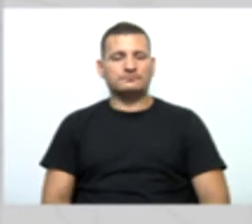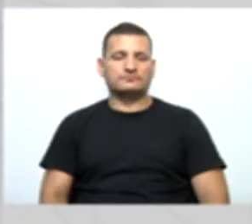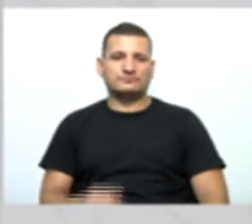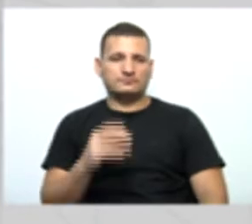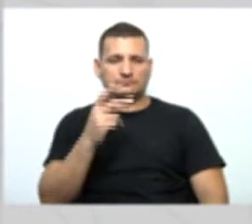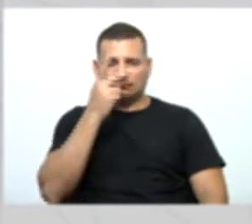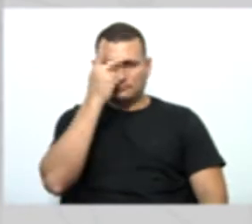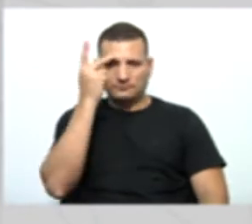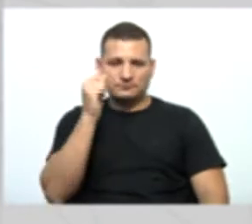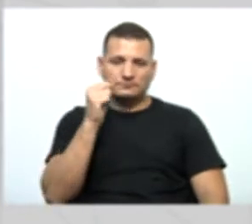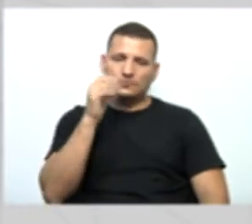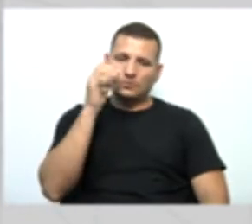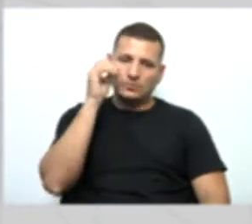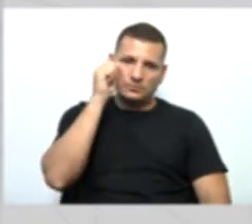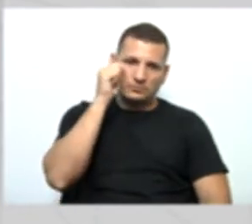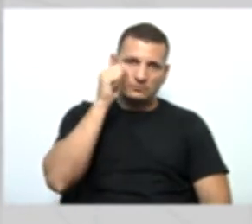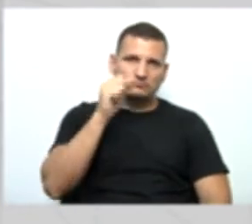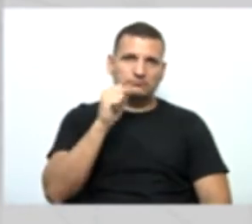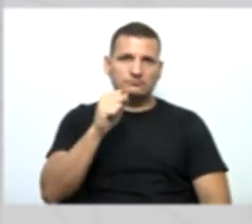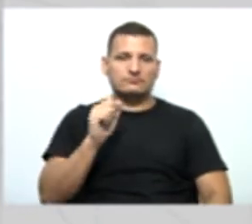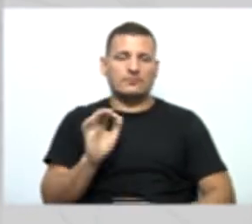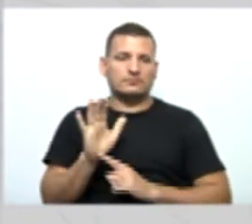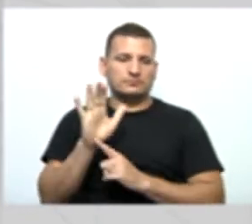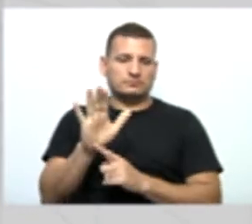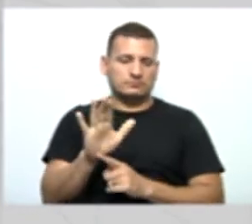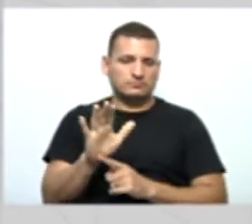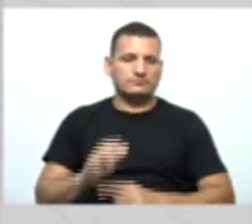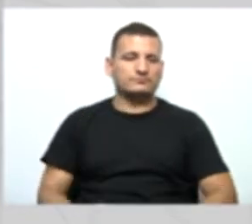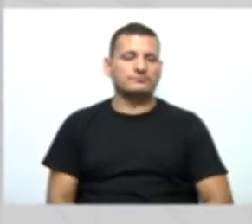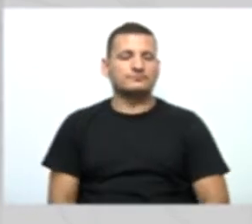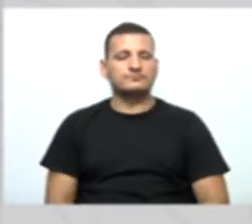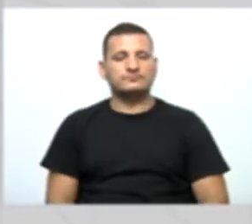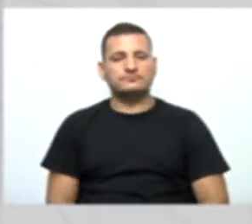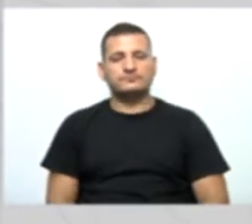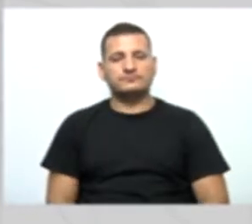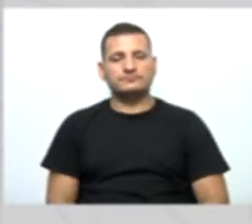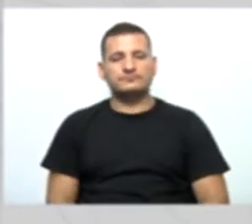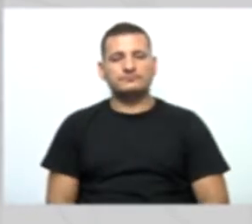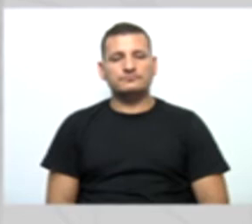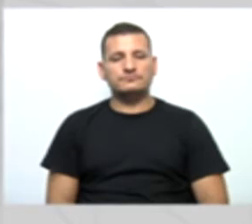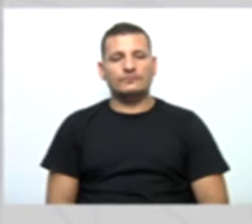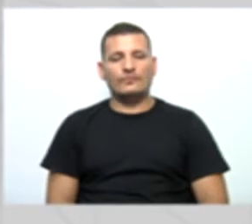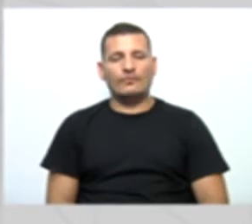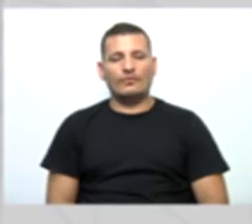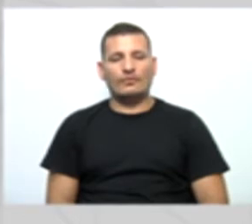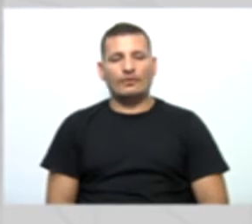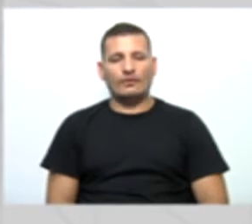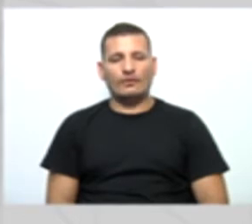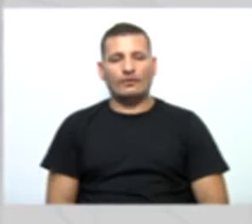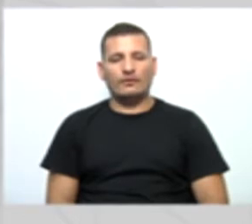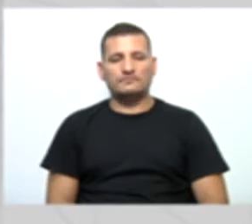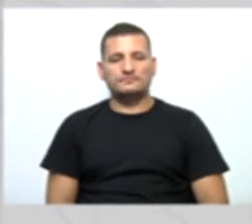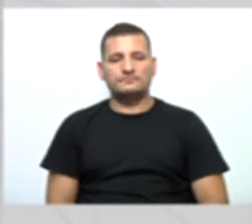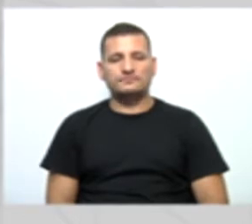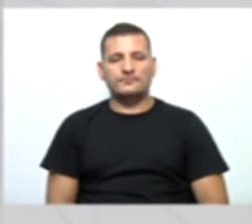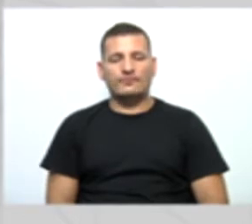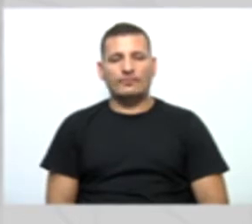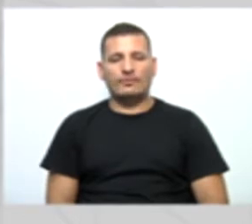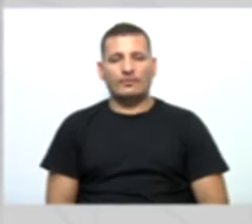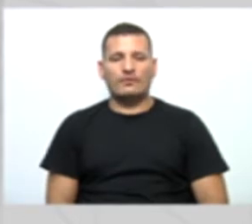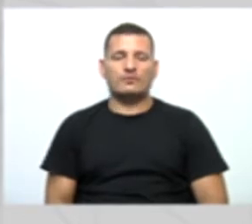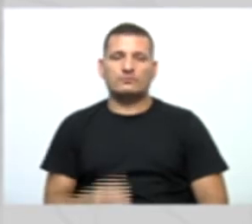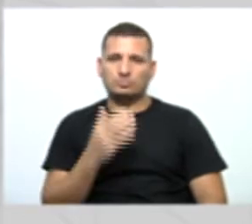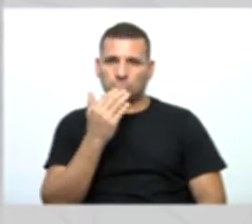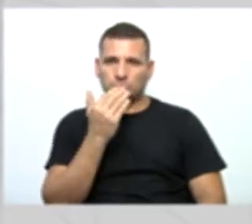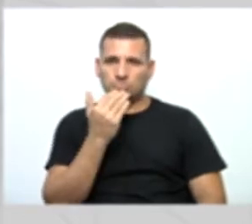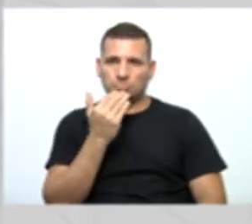dormir. Então vamos colocar aqui que essa pessoa pode dormir. Essa pessoa pode também se